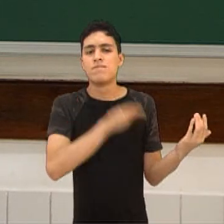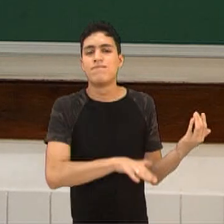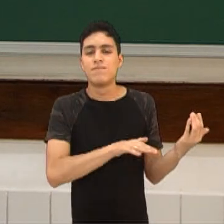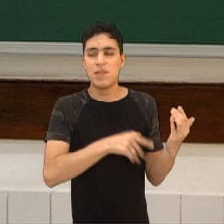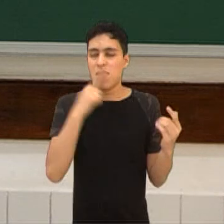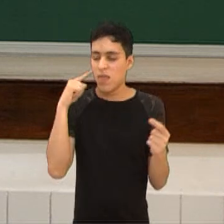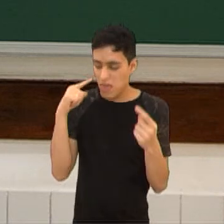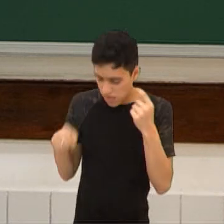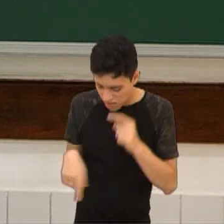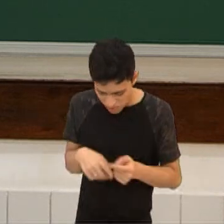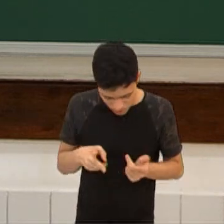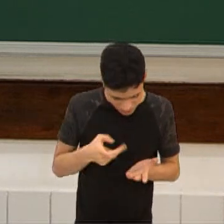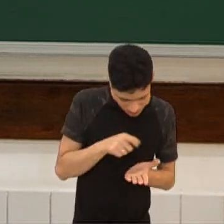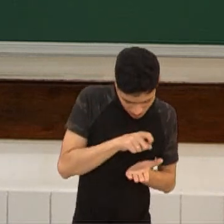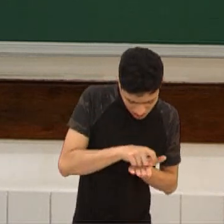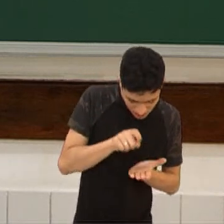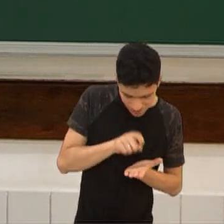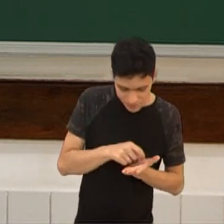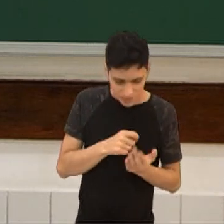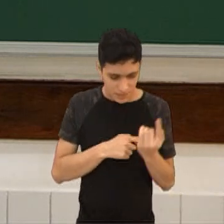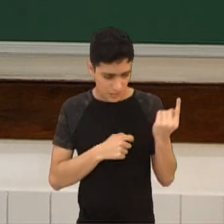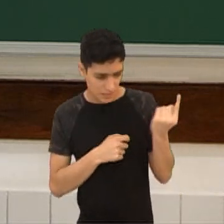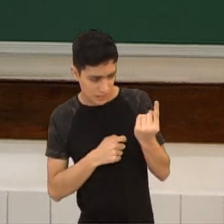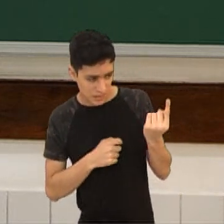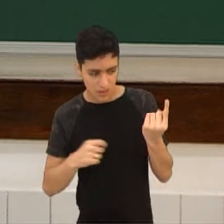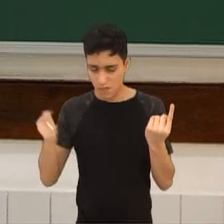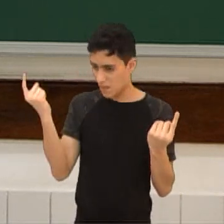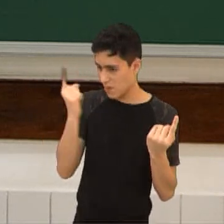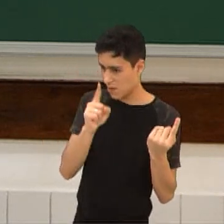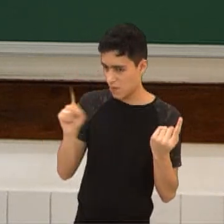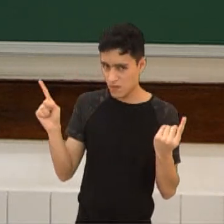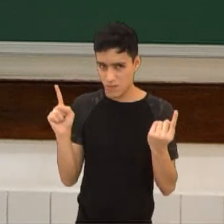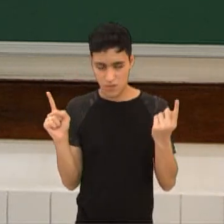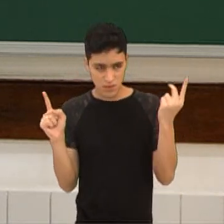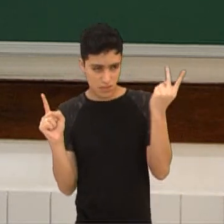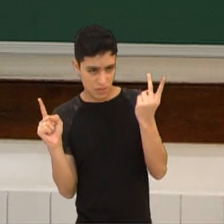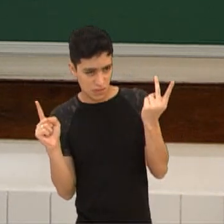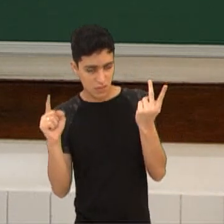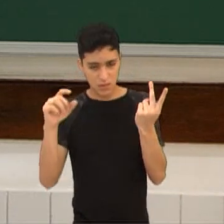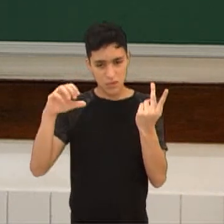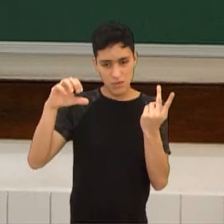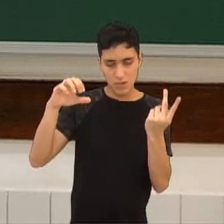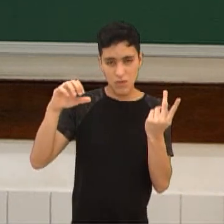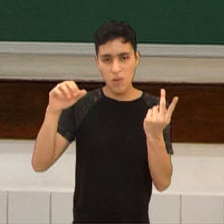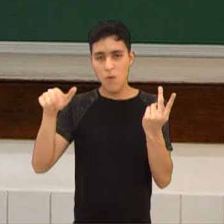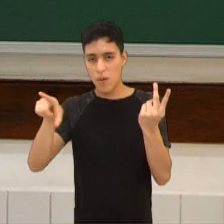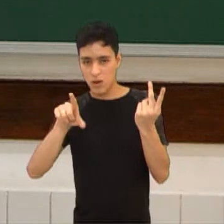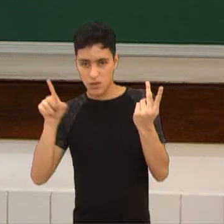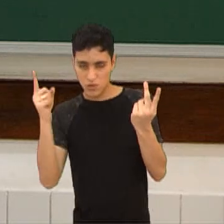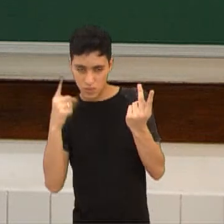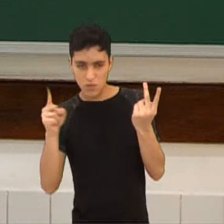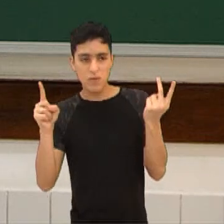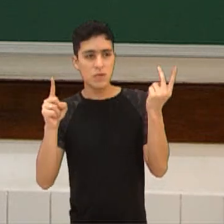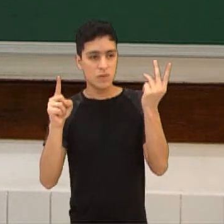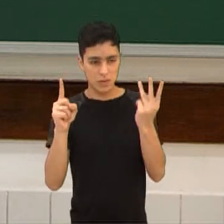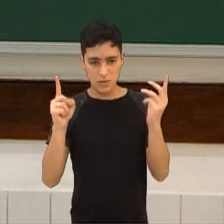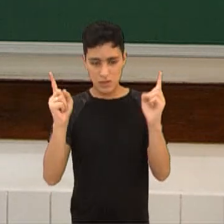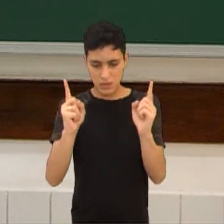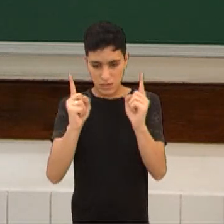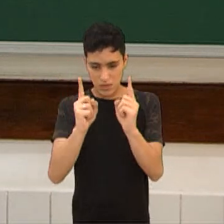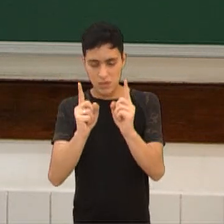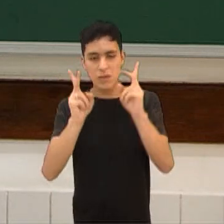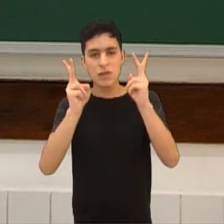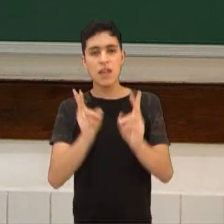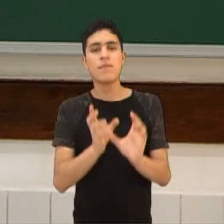foi fazendo, ele percebeu que a soma do primeiro com o último, do segundo com o penúltimo, do terceiro com o antepenúltimo era sempre a